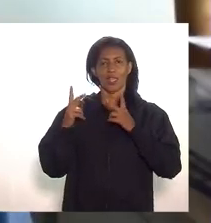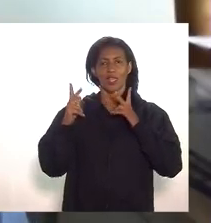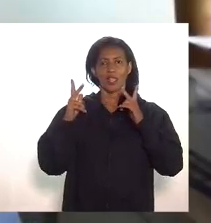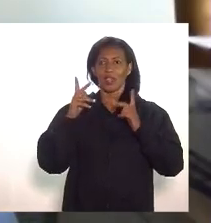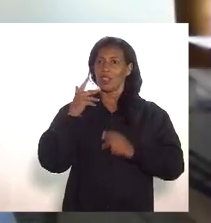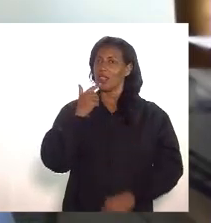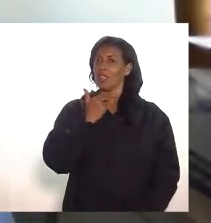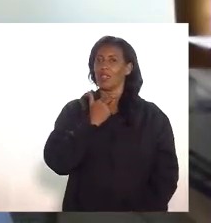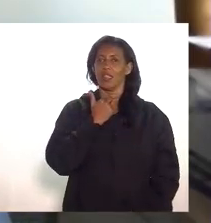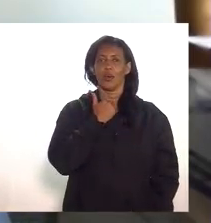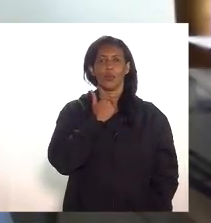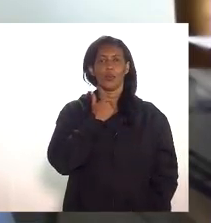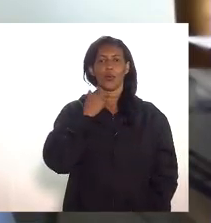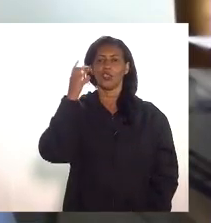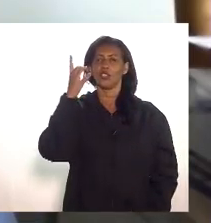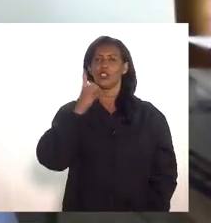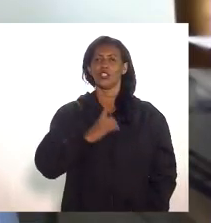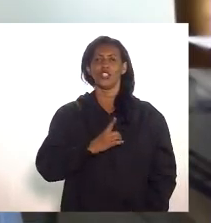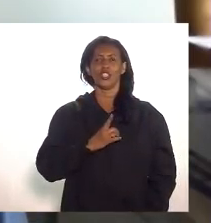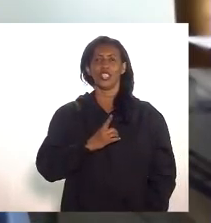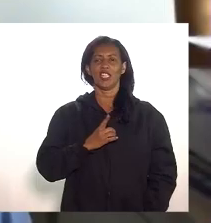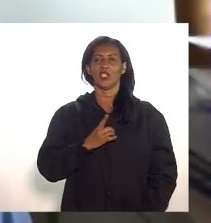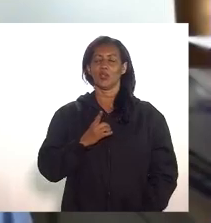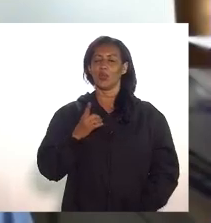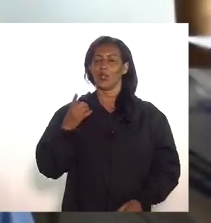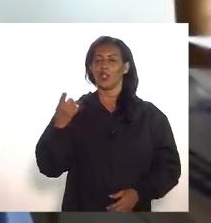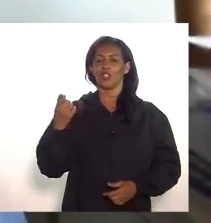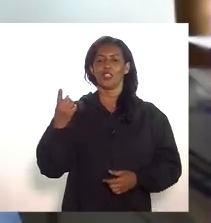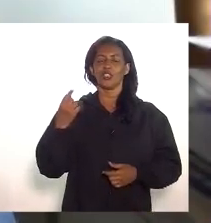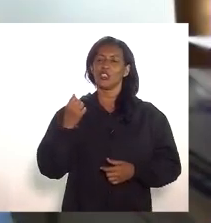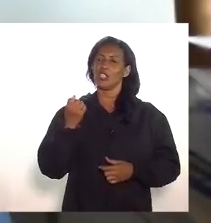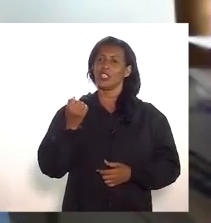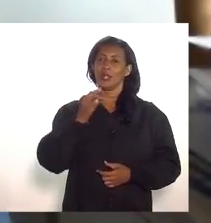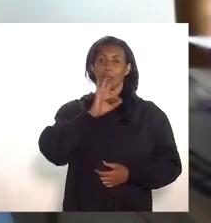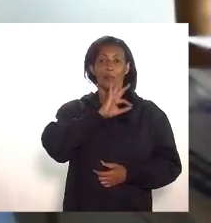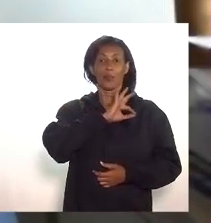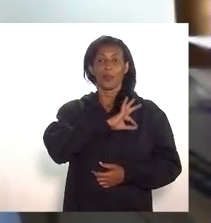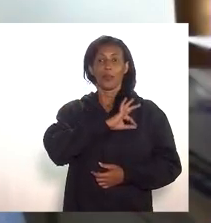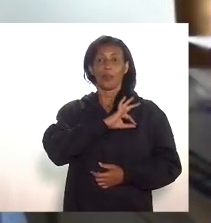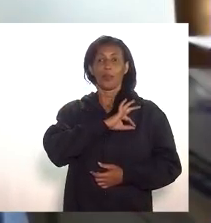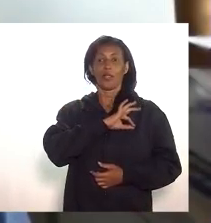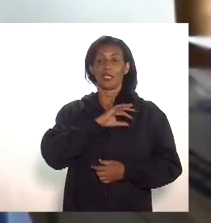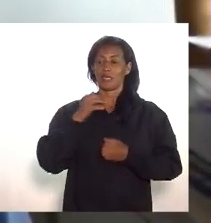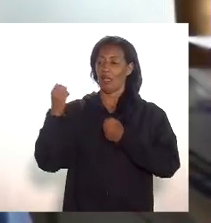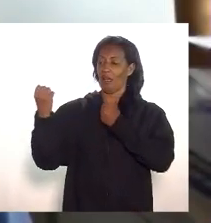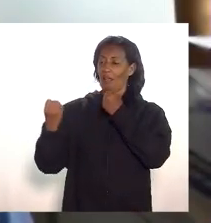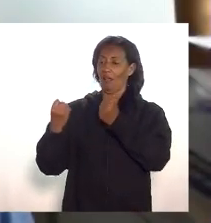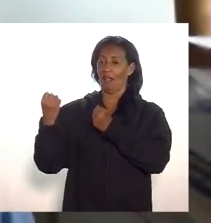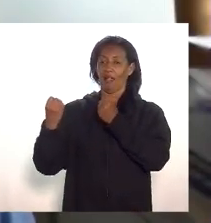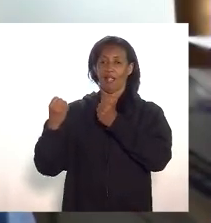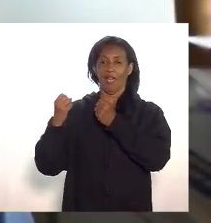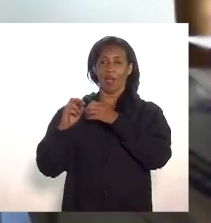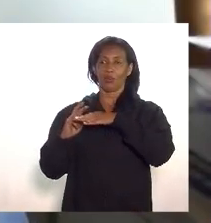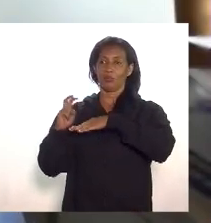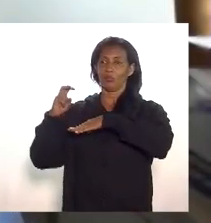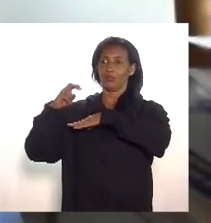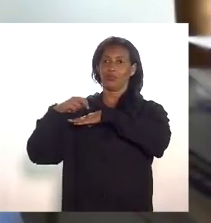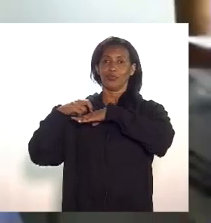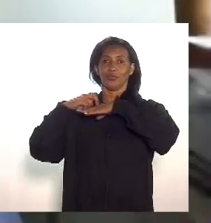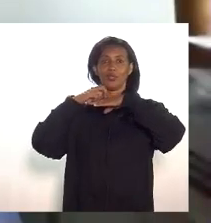trânsito recolher o veículo para os depósitos, e sim dá